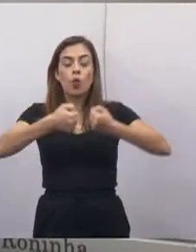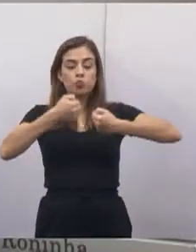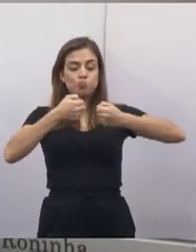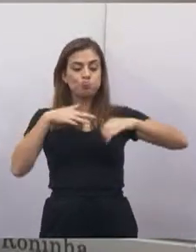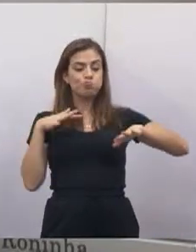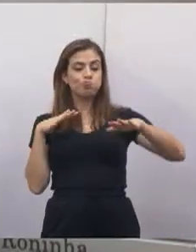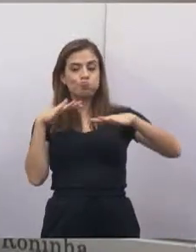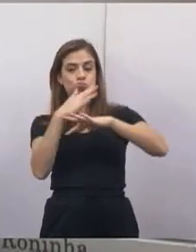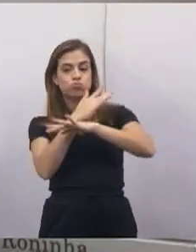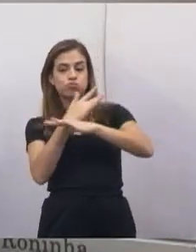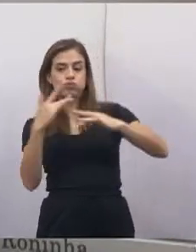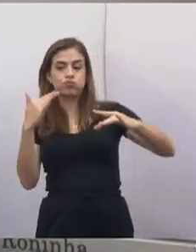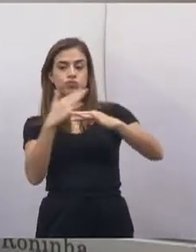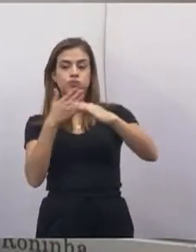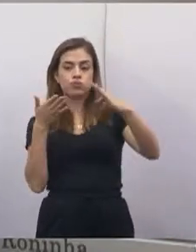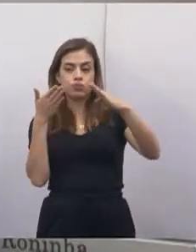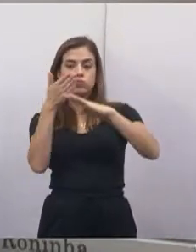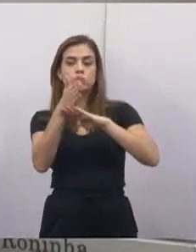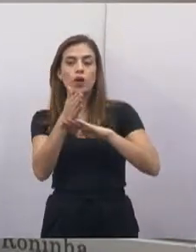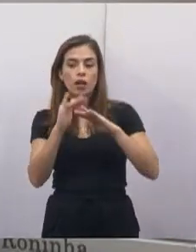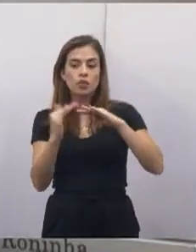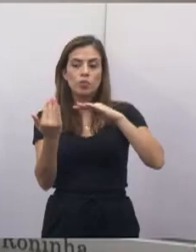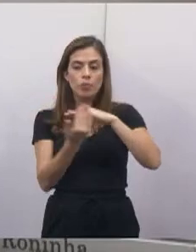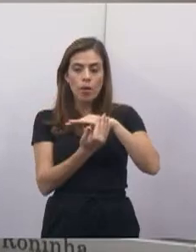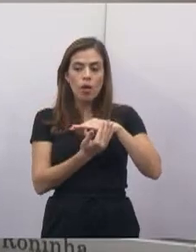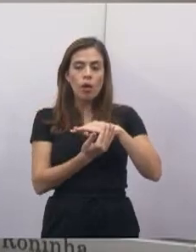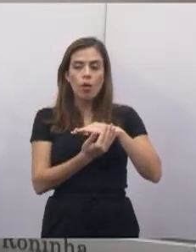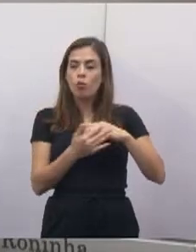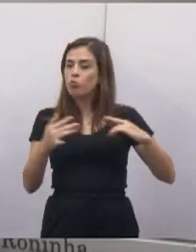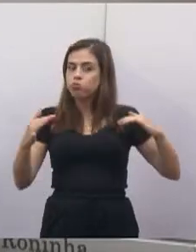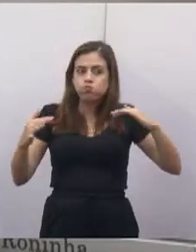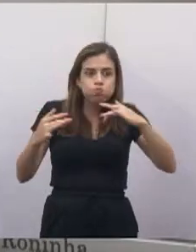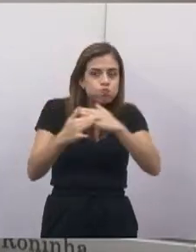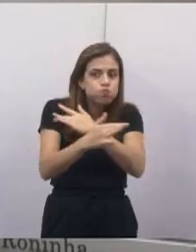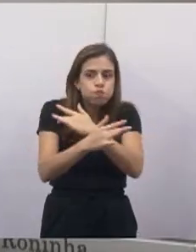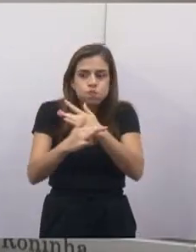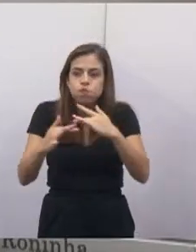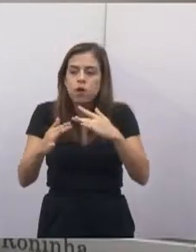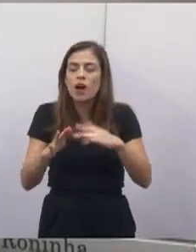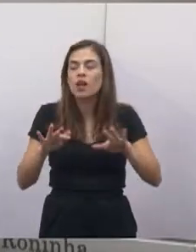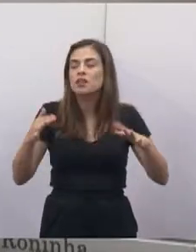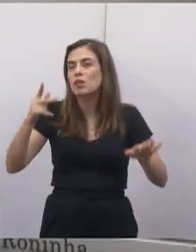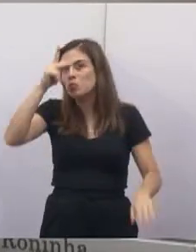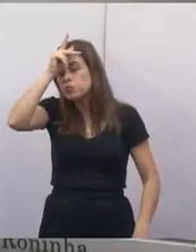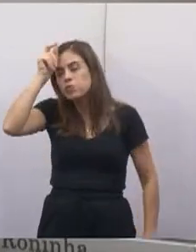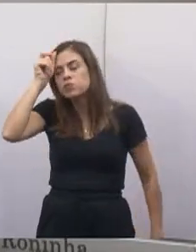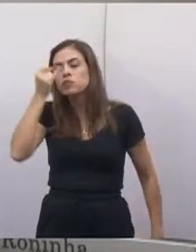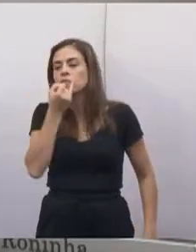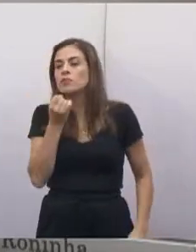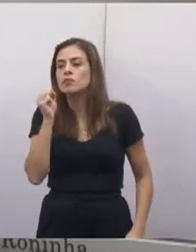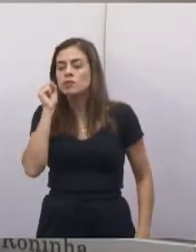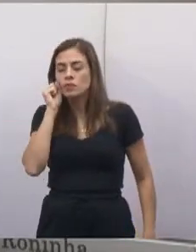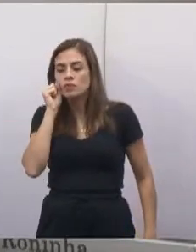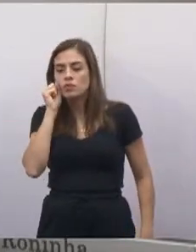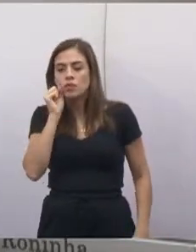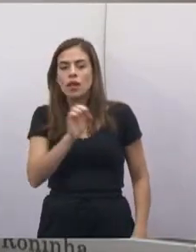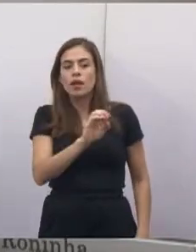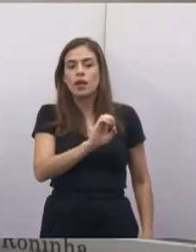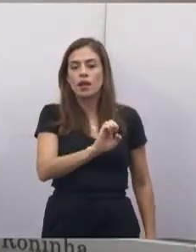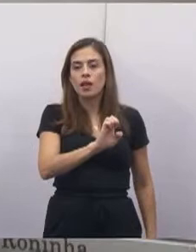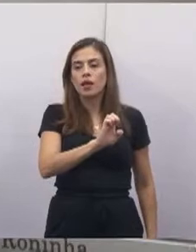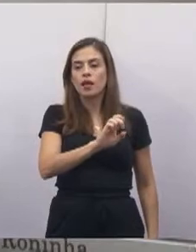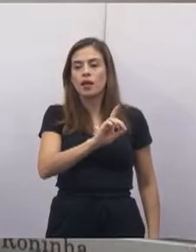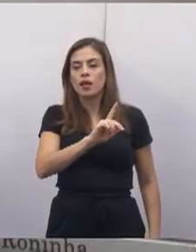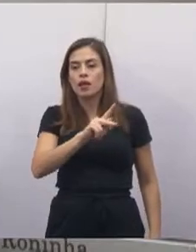do Paraíso vai ser intenso. Então, o prefeito Isaías, Edinho Guedes, você aí, estuda a possibilidade de